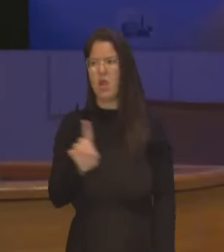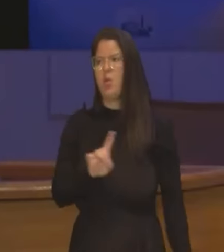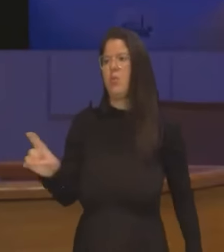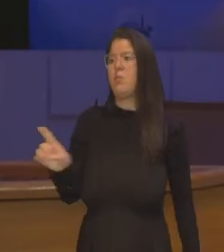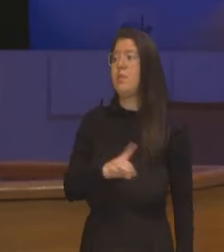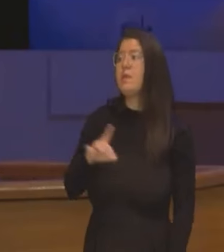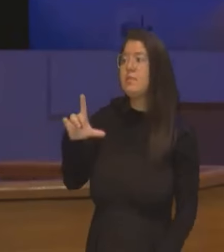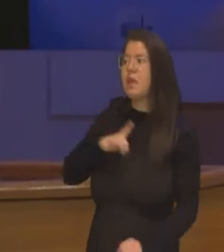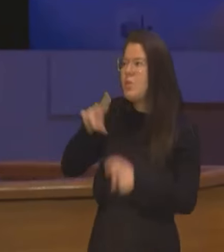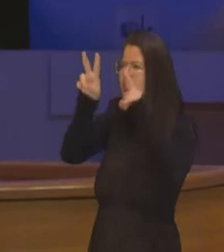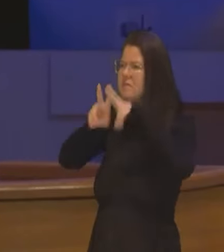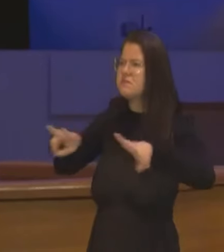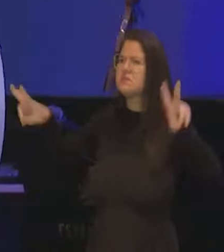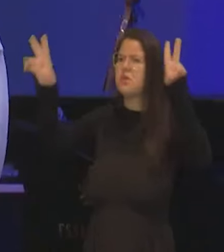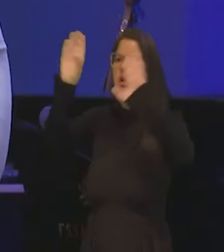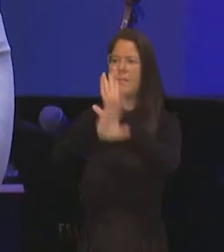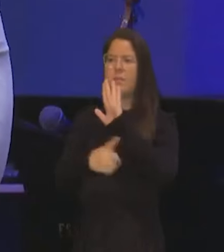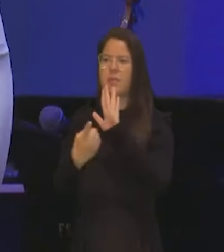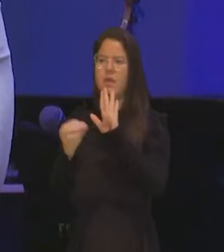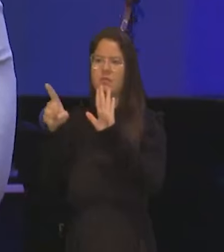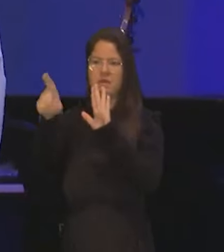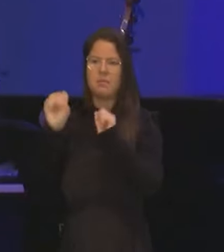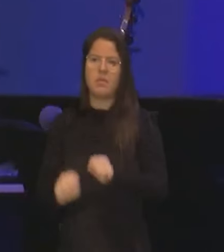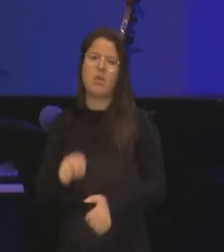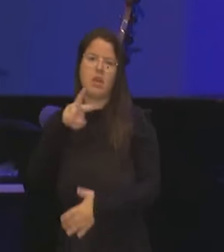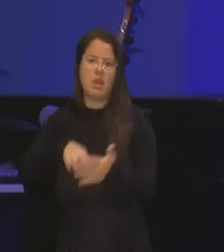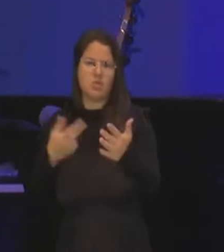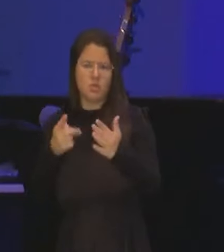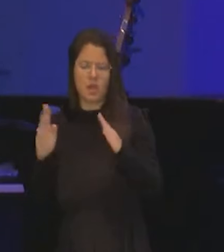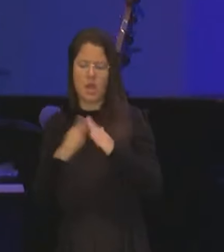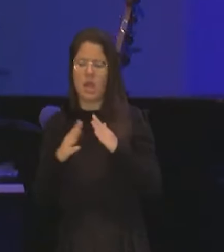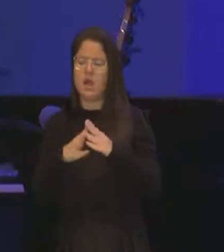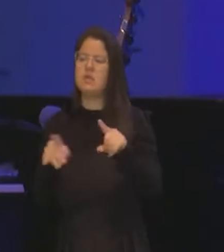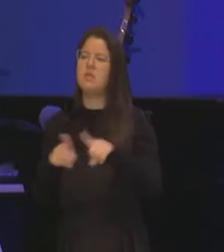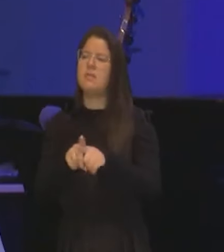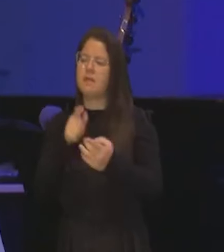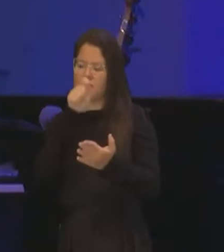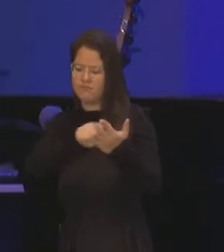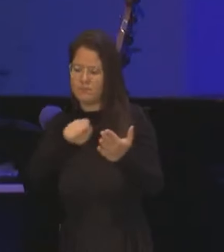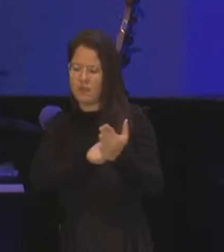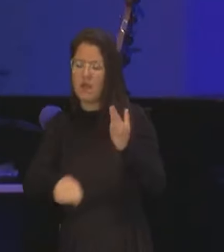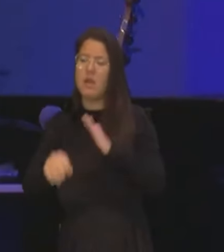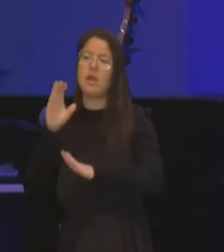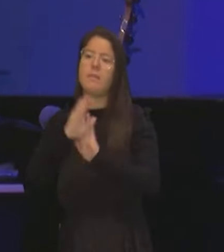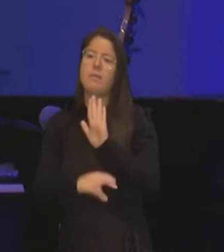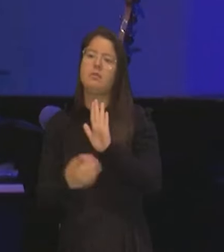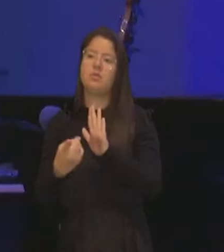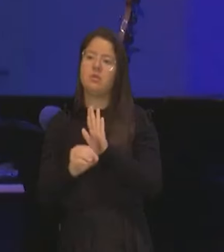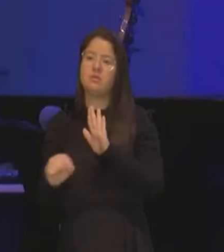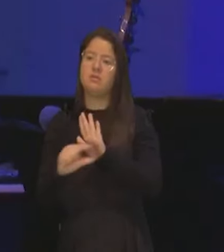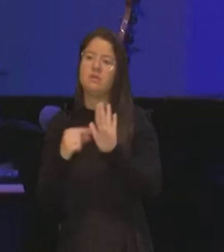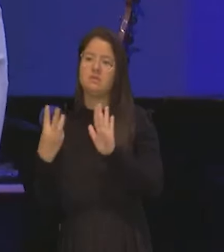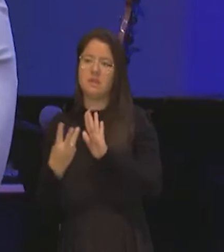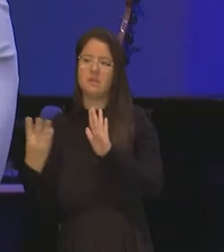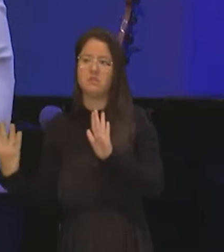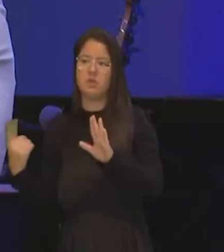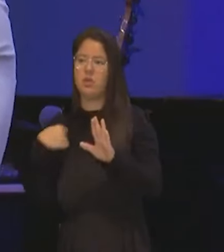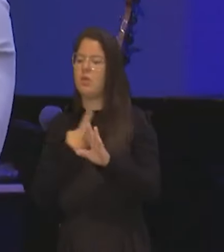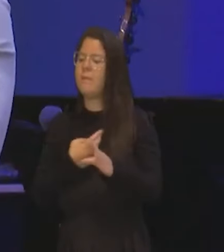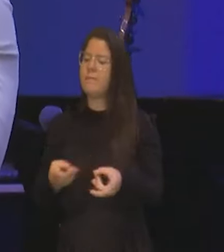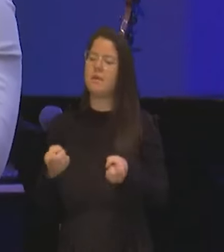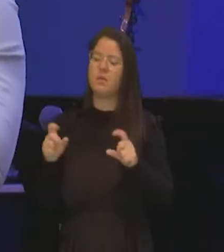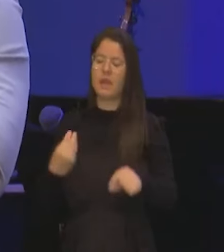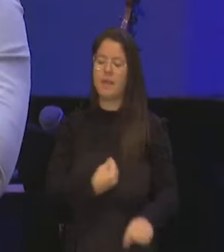visão no capítulo 10, você pode ler na sua casa, você pode marcar. E no capítulo 10, no verso 3 e no verso 4, nós vemos